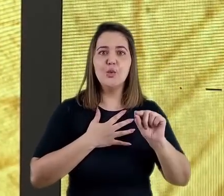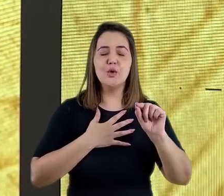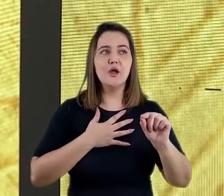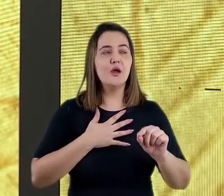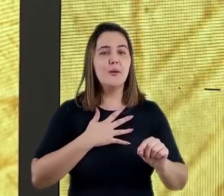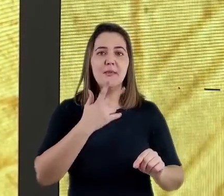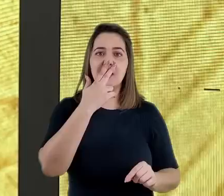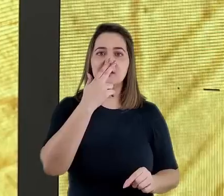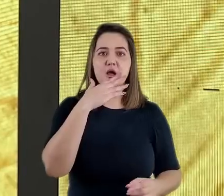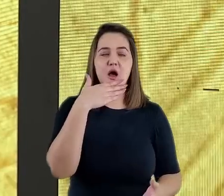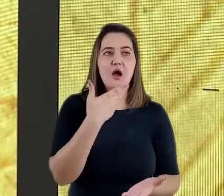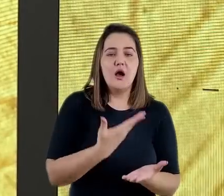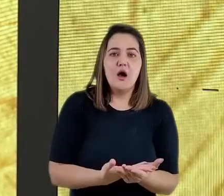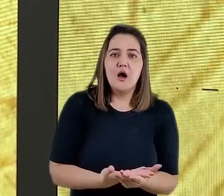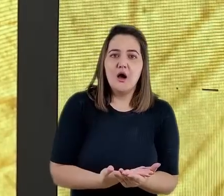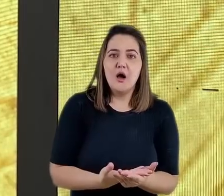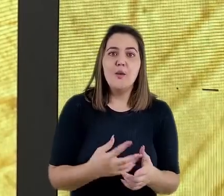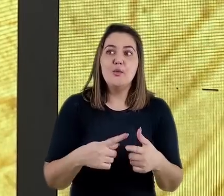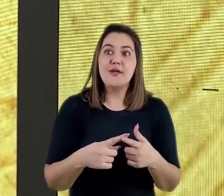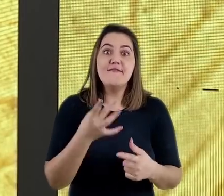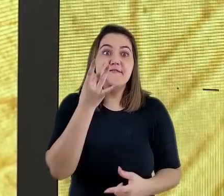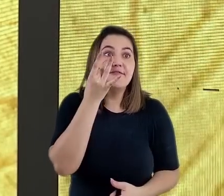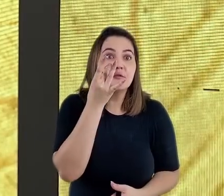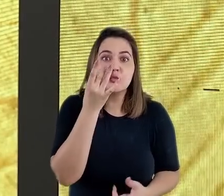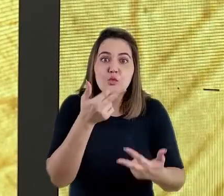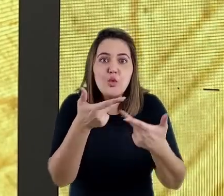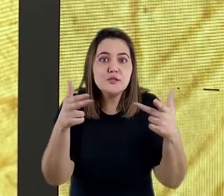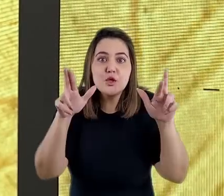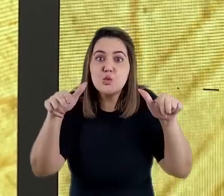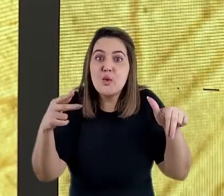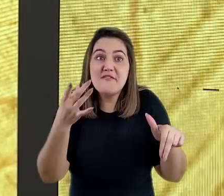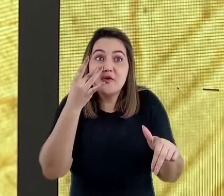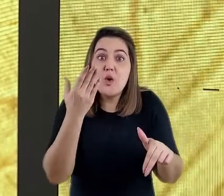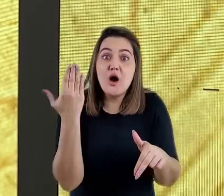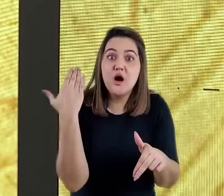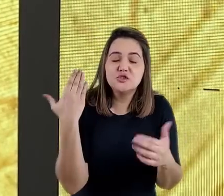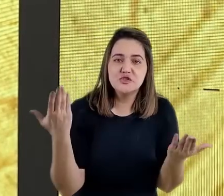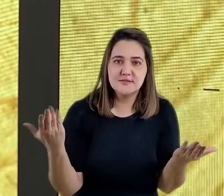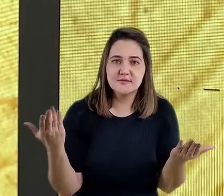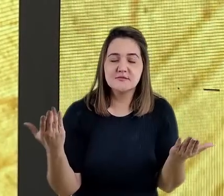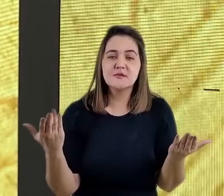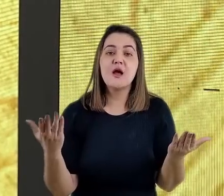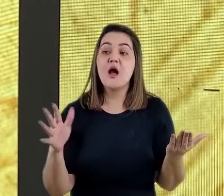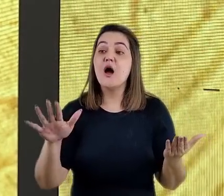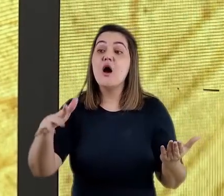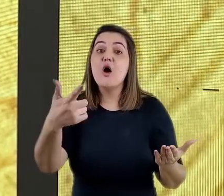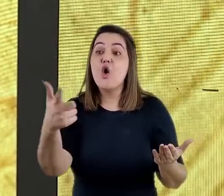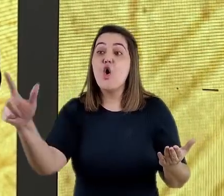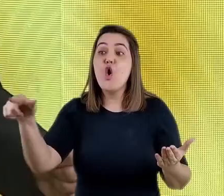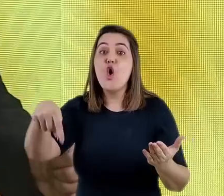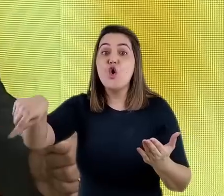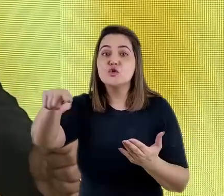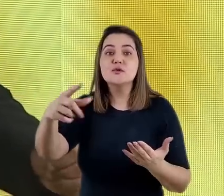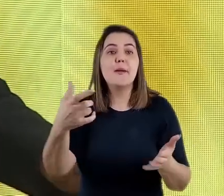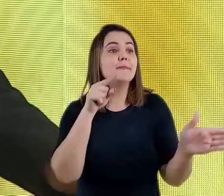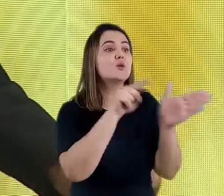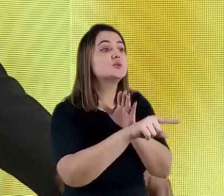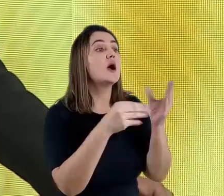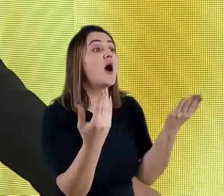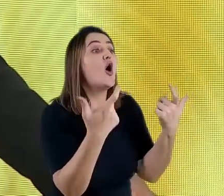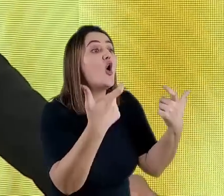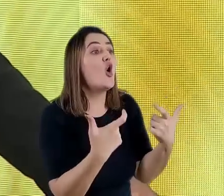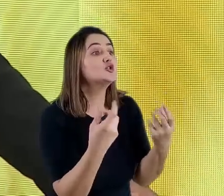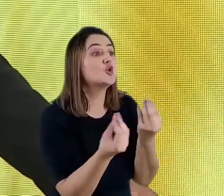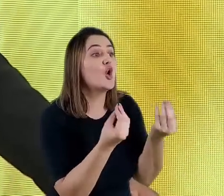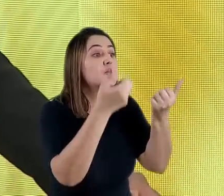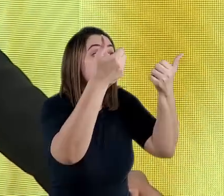meio bobo, tolo, diante de tanta coisa maravilhosa que ele presenciou que ele nunca podia nem imaginar. Esse índio,